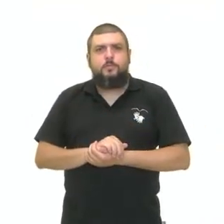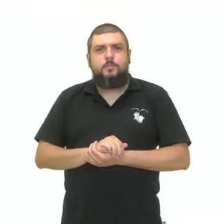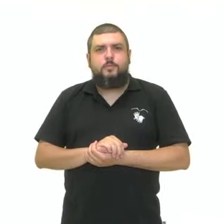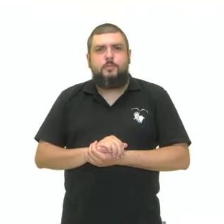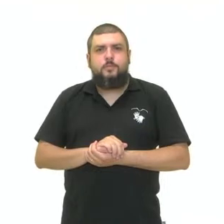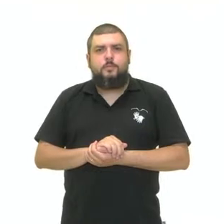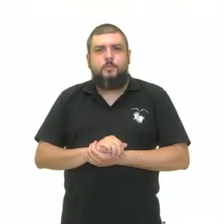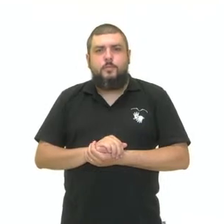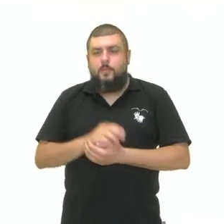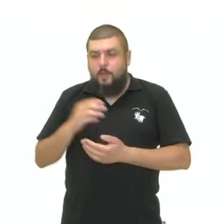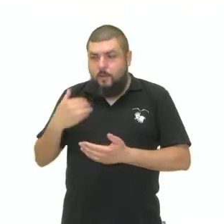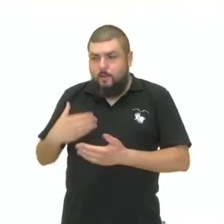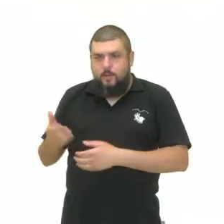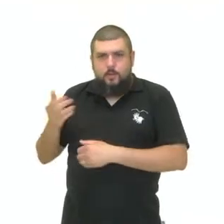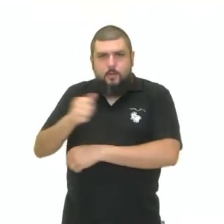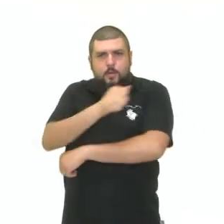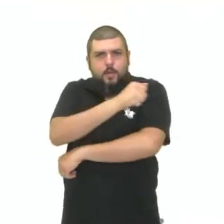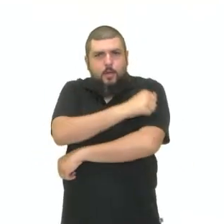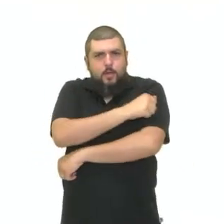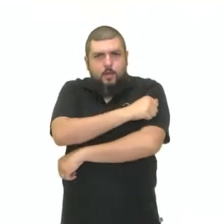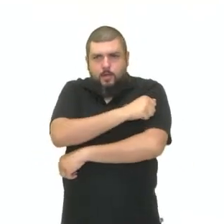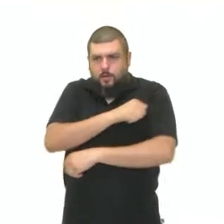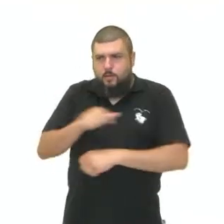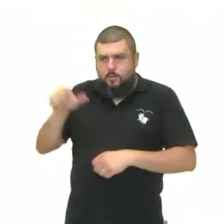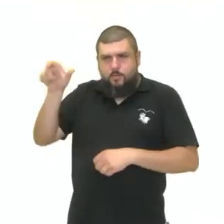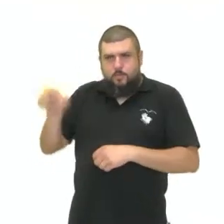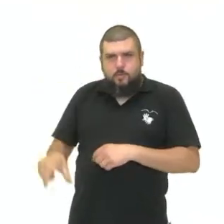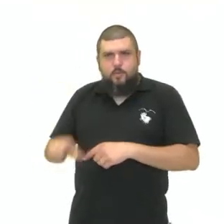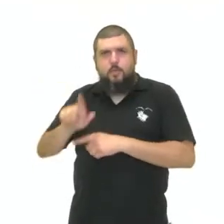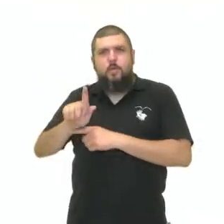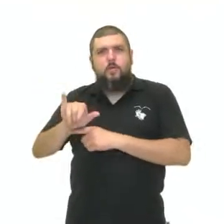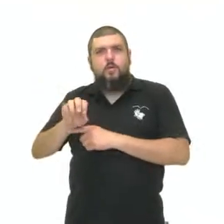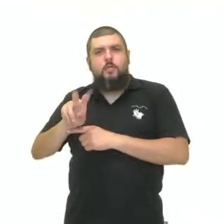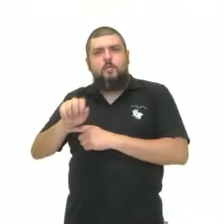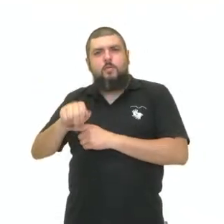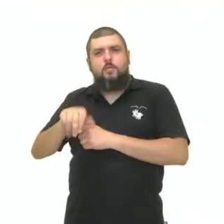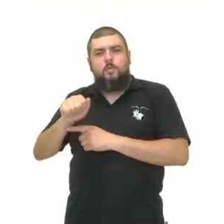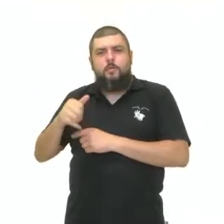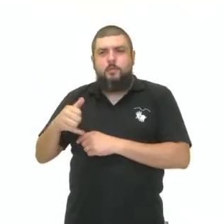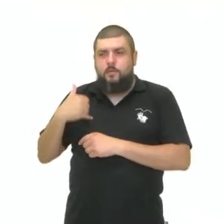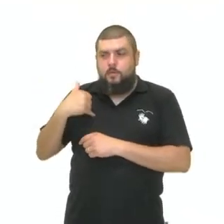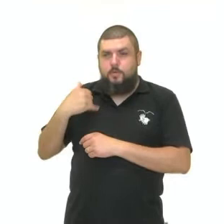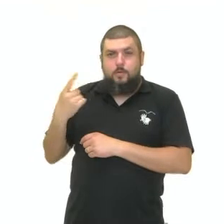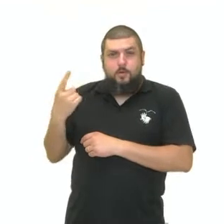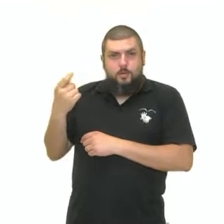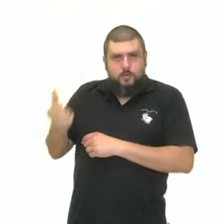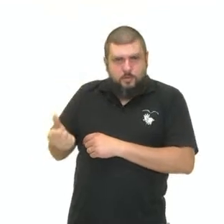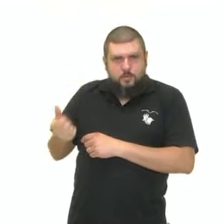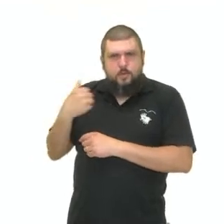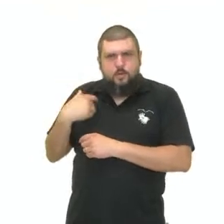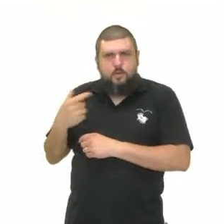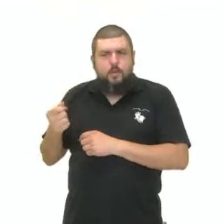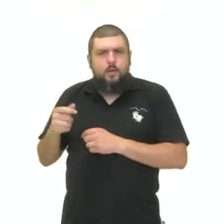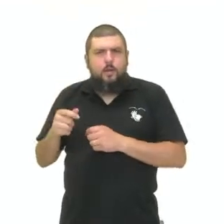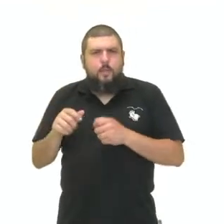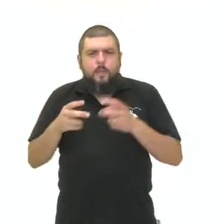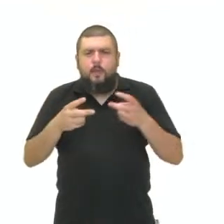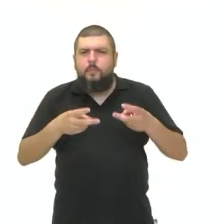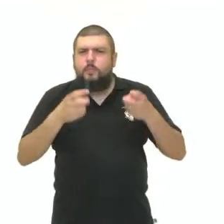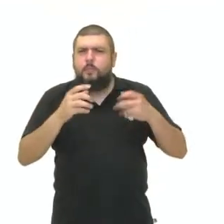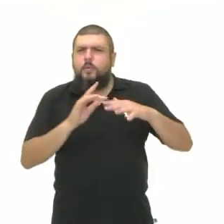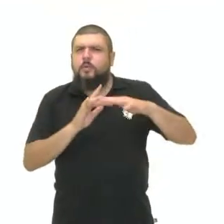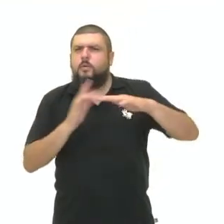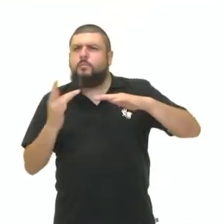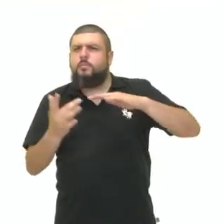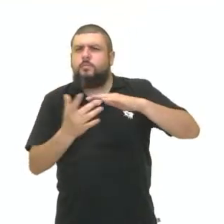estudante Giovanna, 16, a identificar notícias falsas que circulam nos grupos virtuais